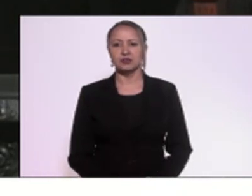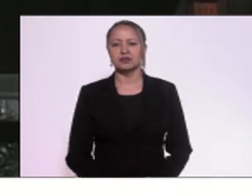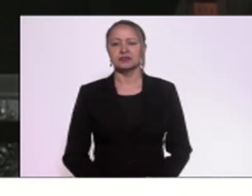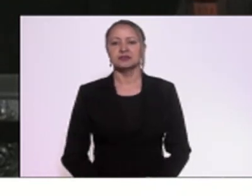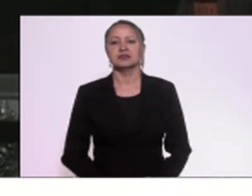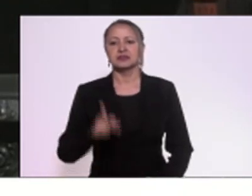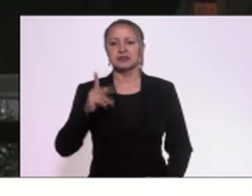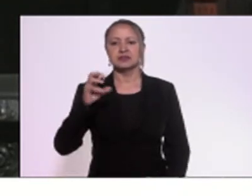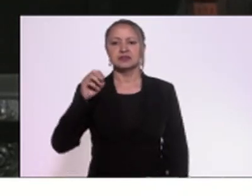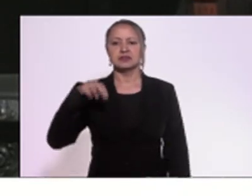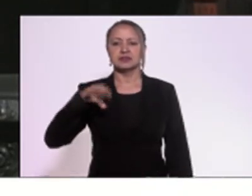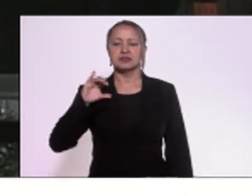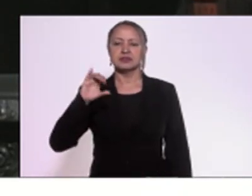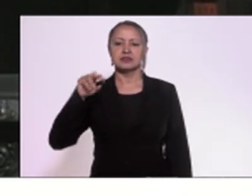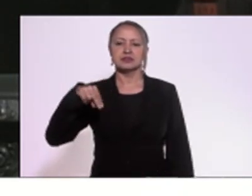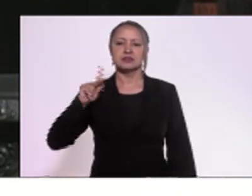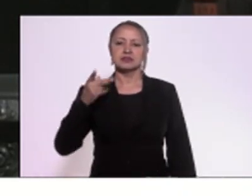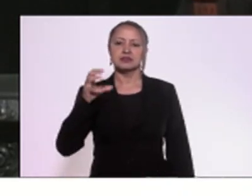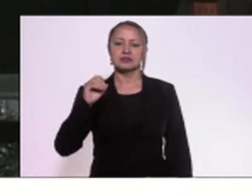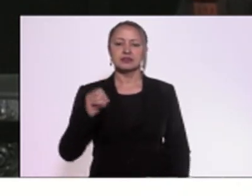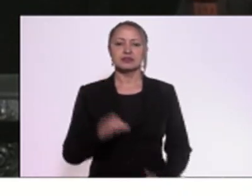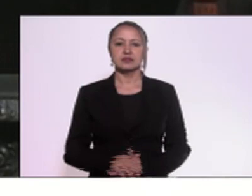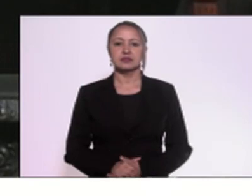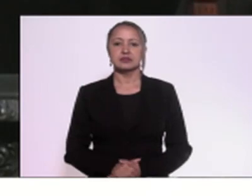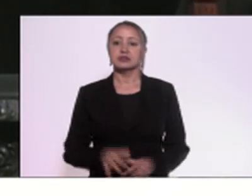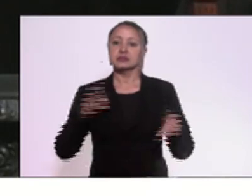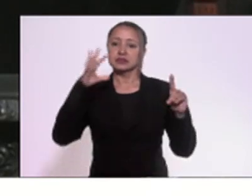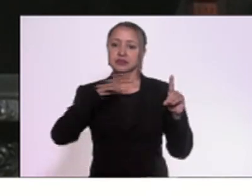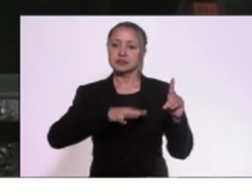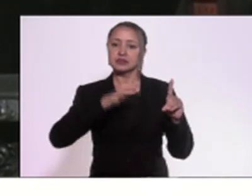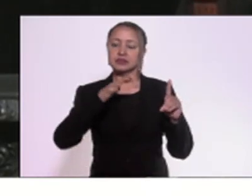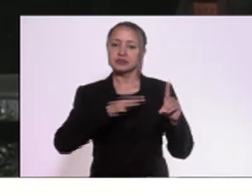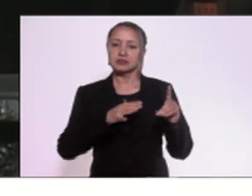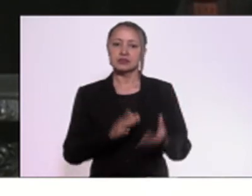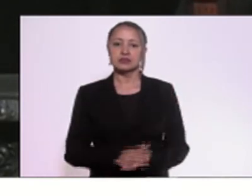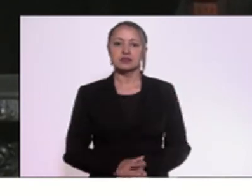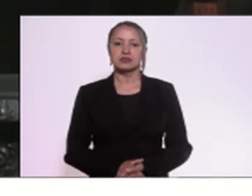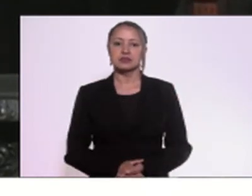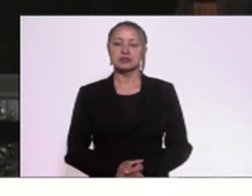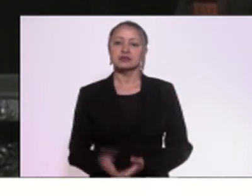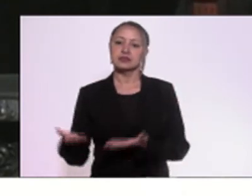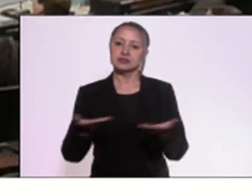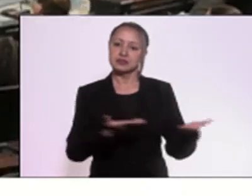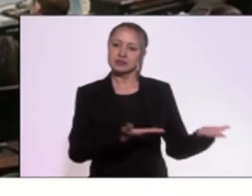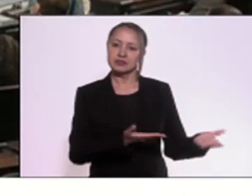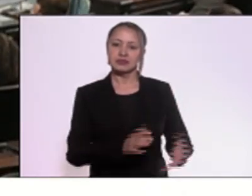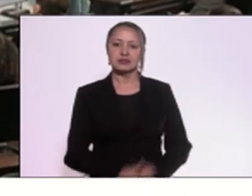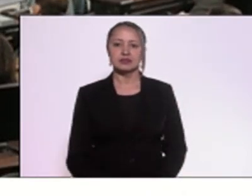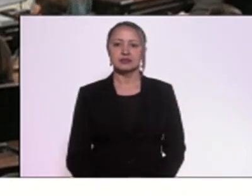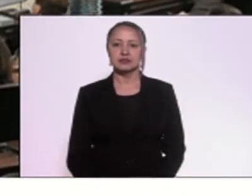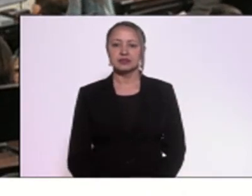Solicito ao cerimonial que conduza o homenageado até esta mesa de honra, por favor.